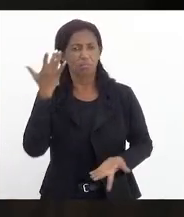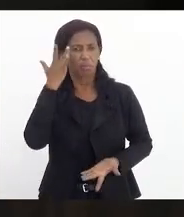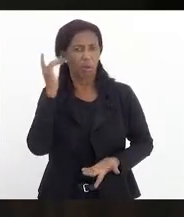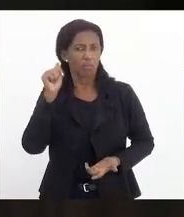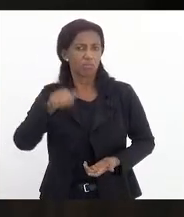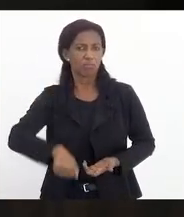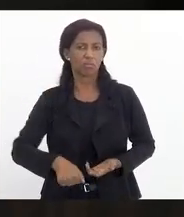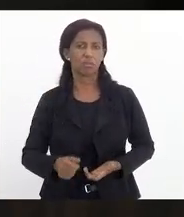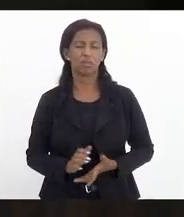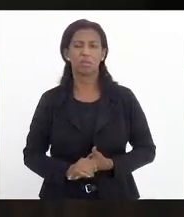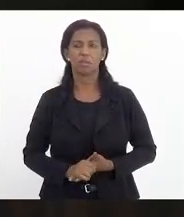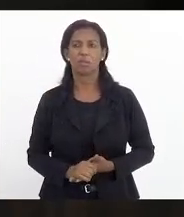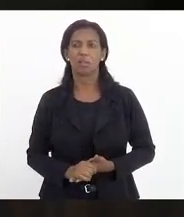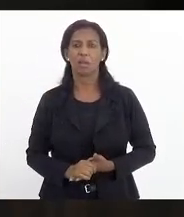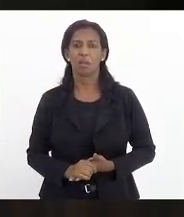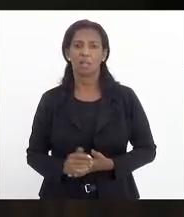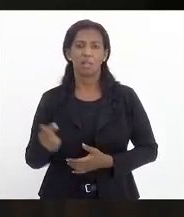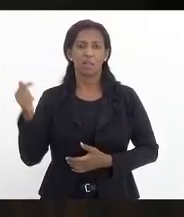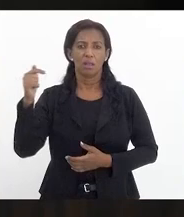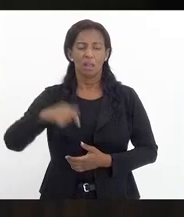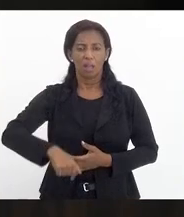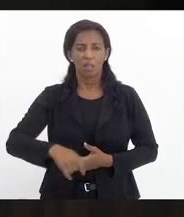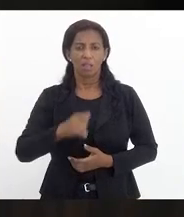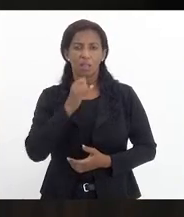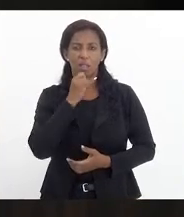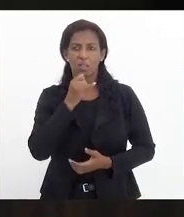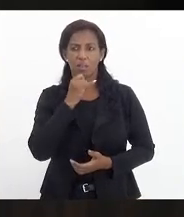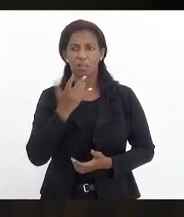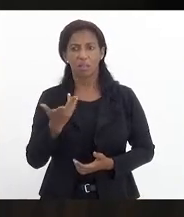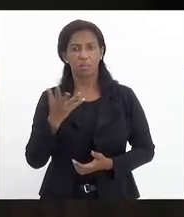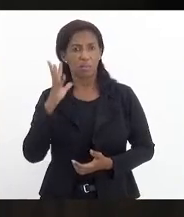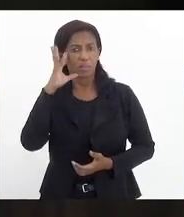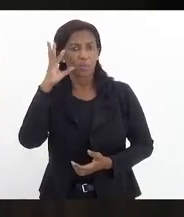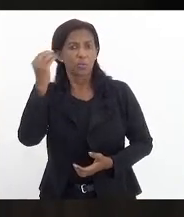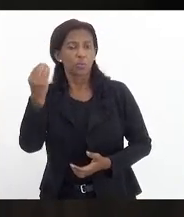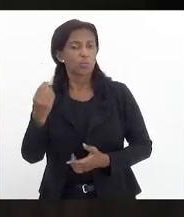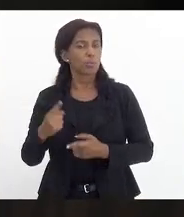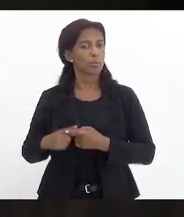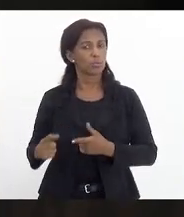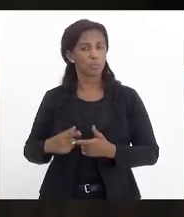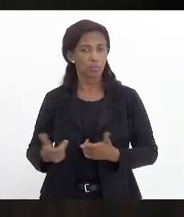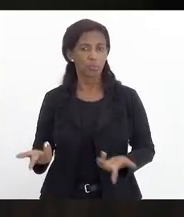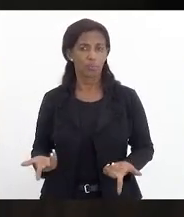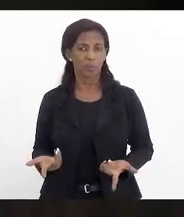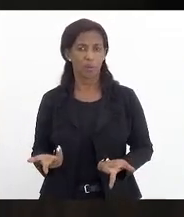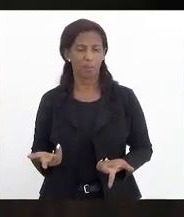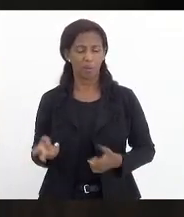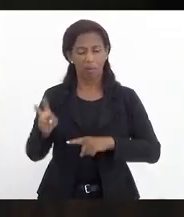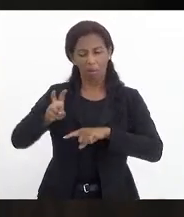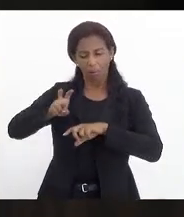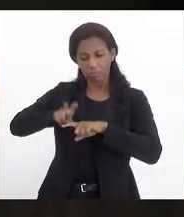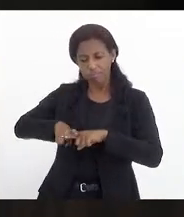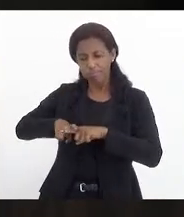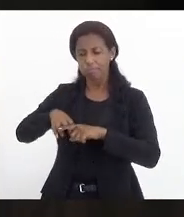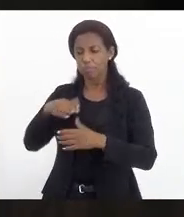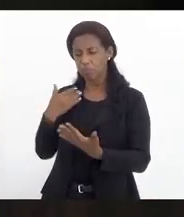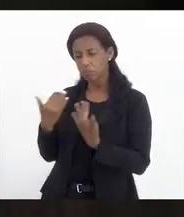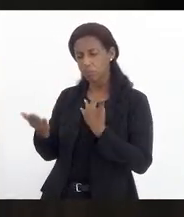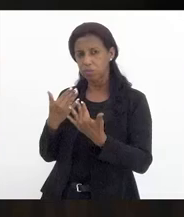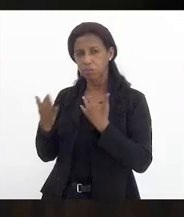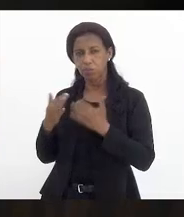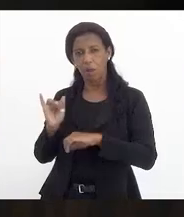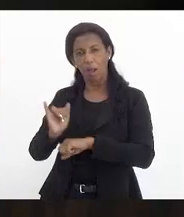é o seguinte, aqui é a solução dos problemas, é sentar, conversar,